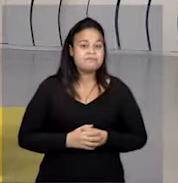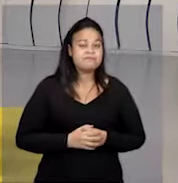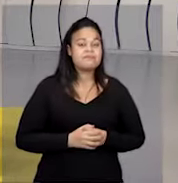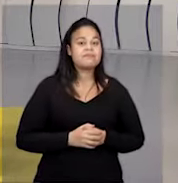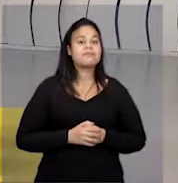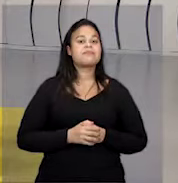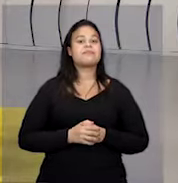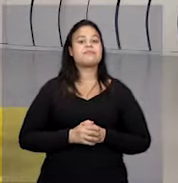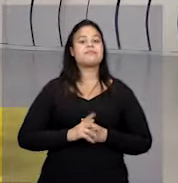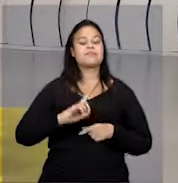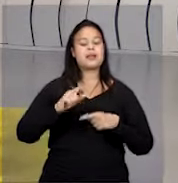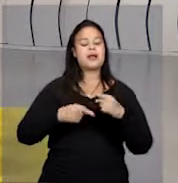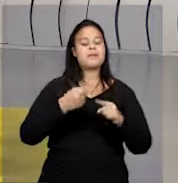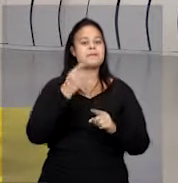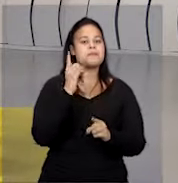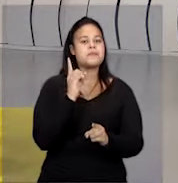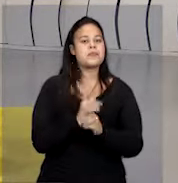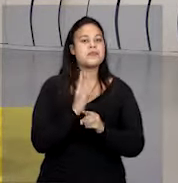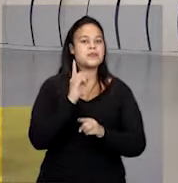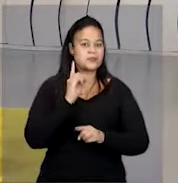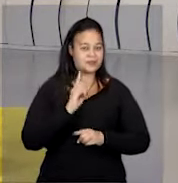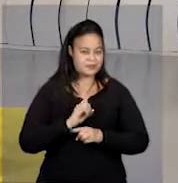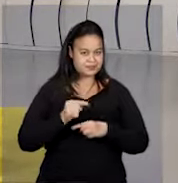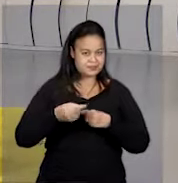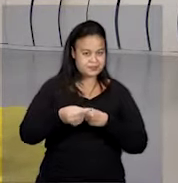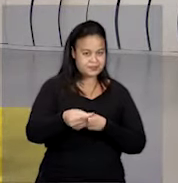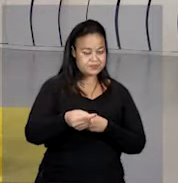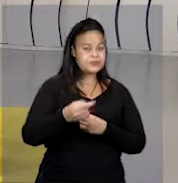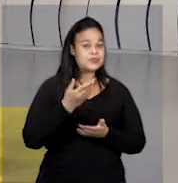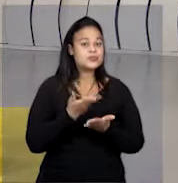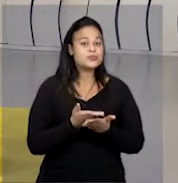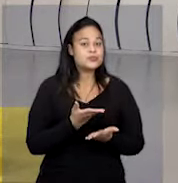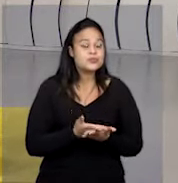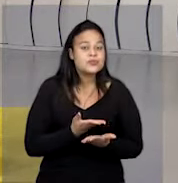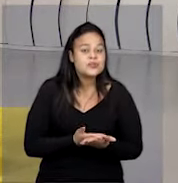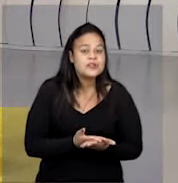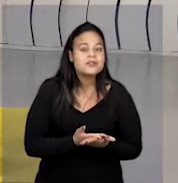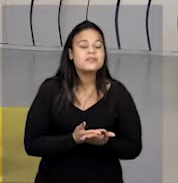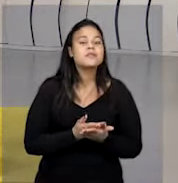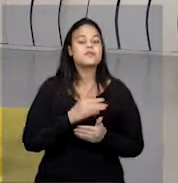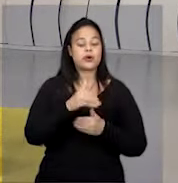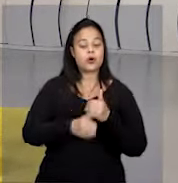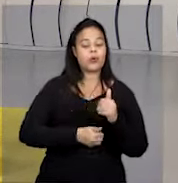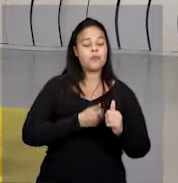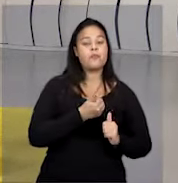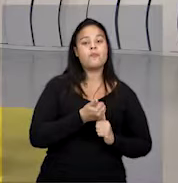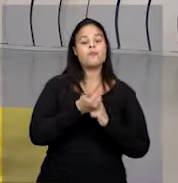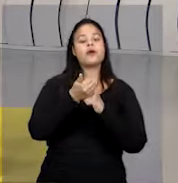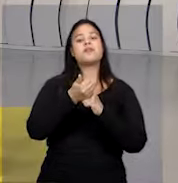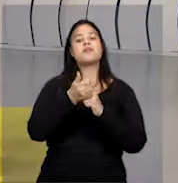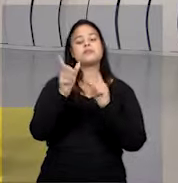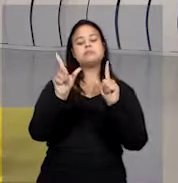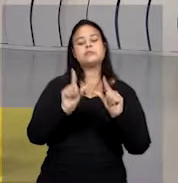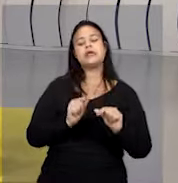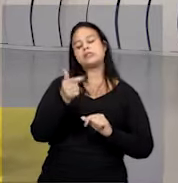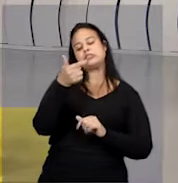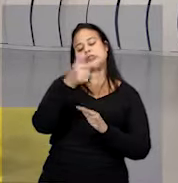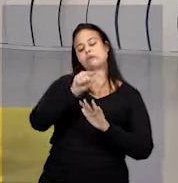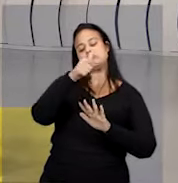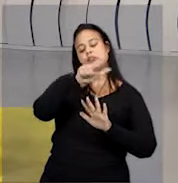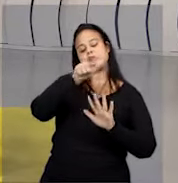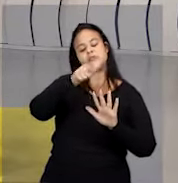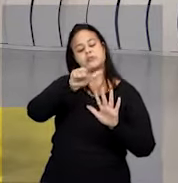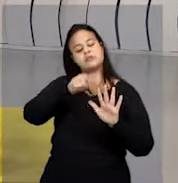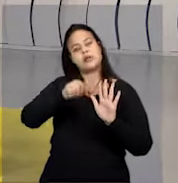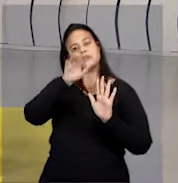Nós vamos encontrar depois. No próximo encontro, estudaremos outro substituto que reduz as repetições do texto,